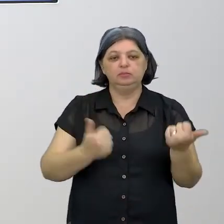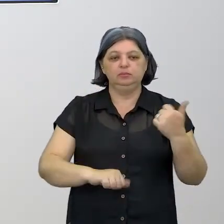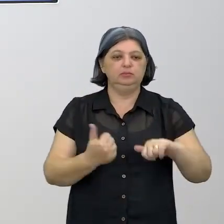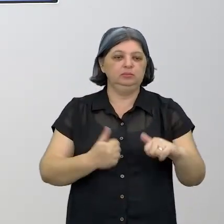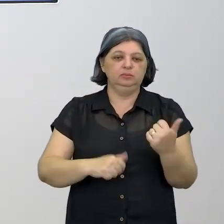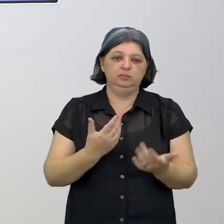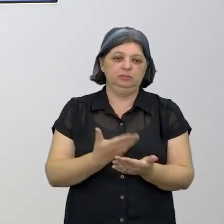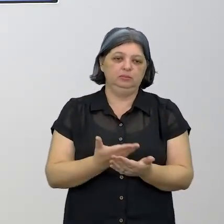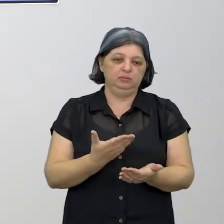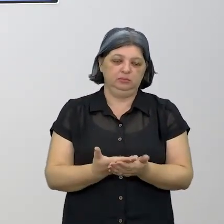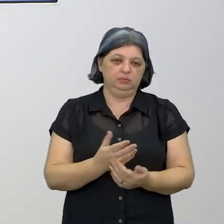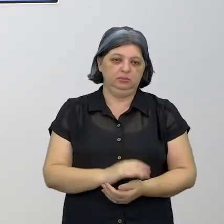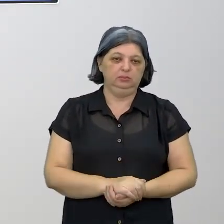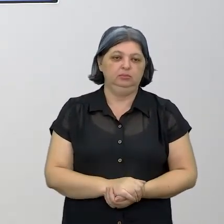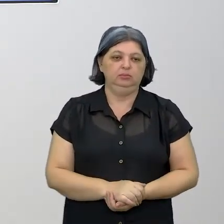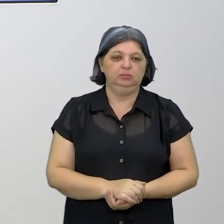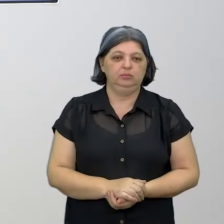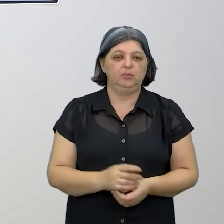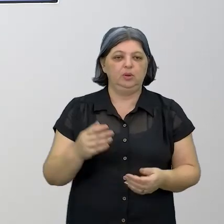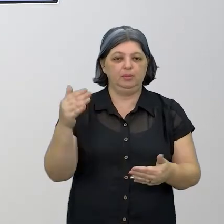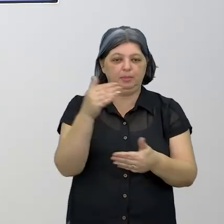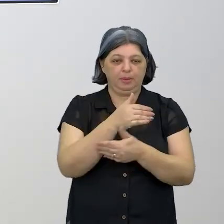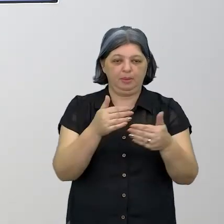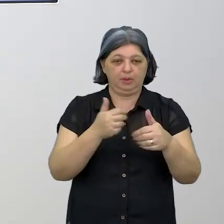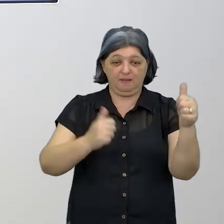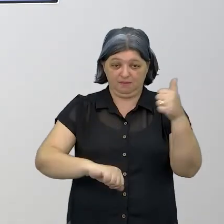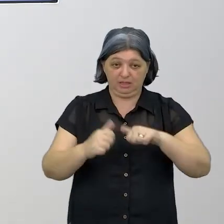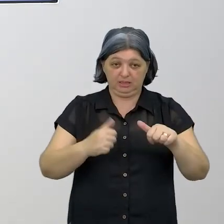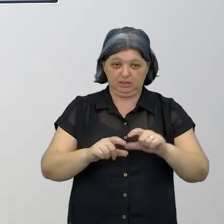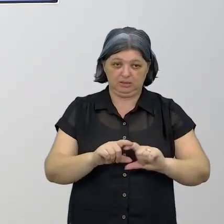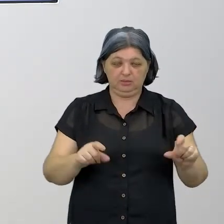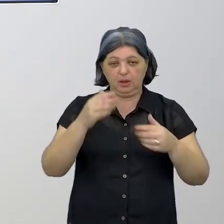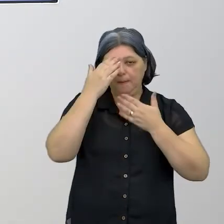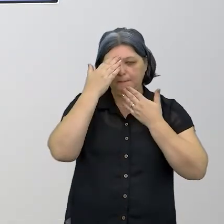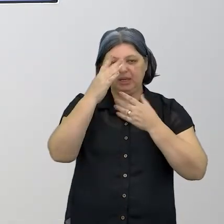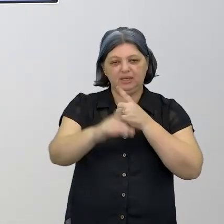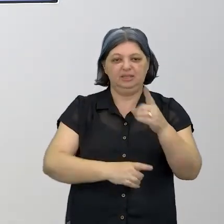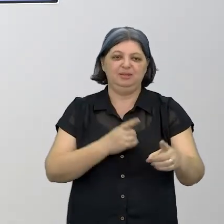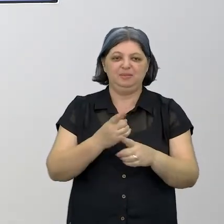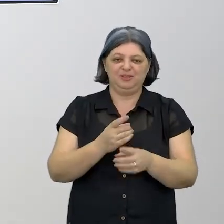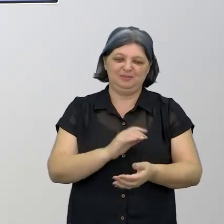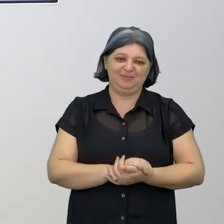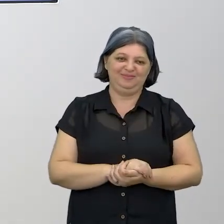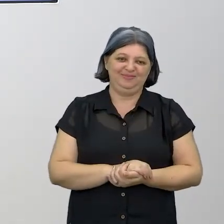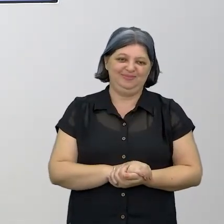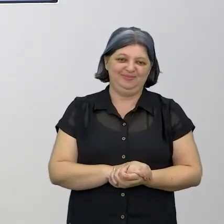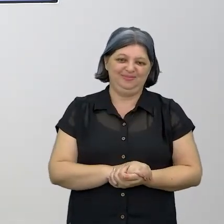deixei também algumas coisas pra vocês no último PPT, ó. Avaliação aqui embaixo. Muito obrigada e até a próxima.